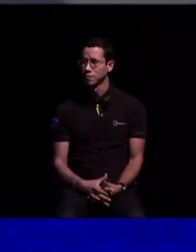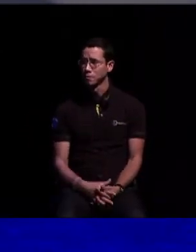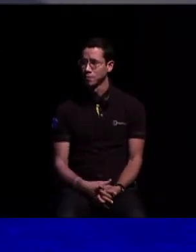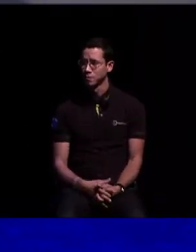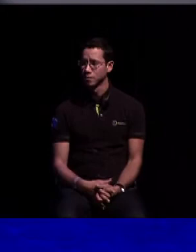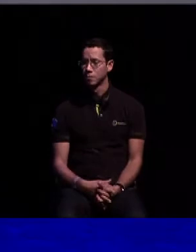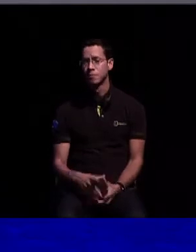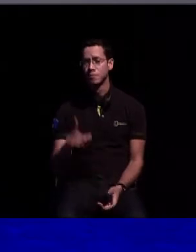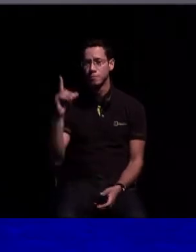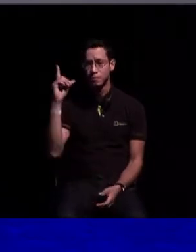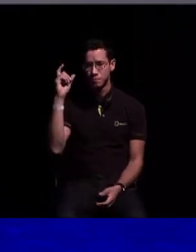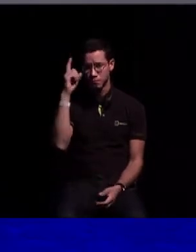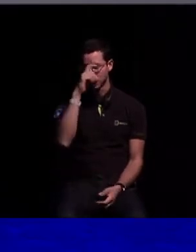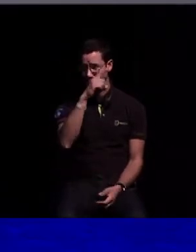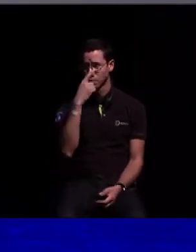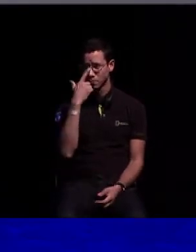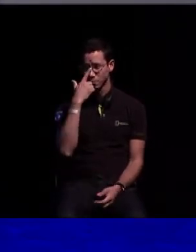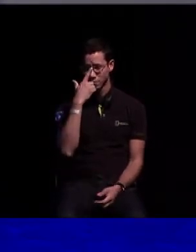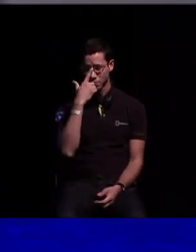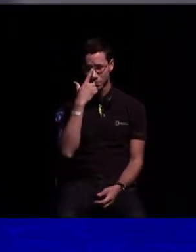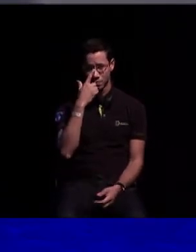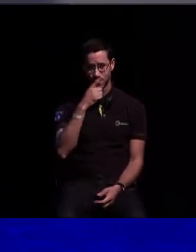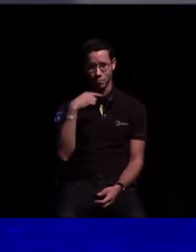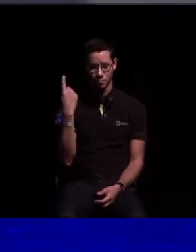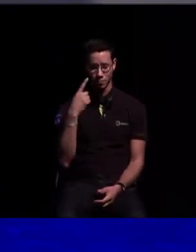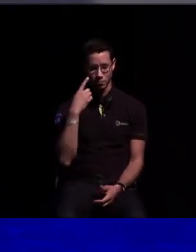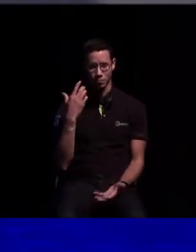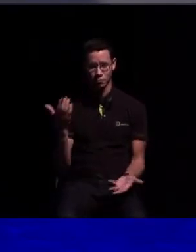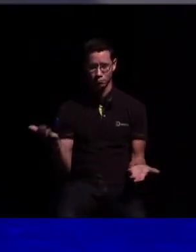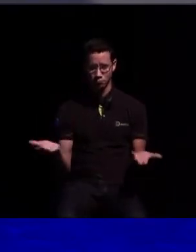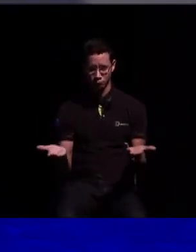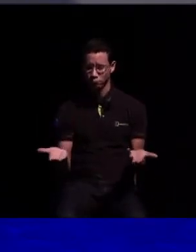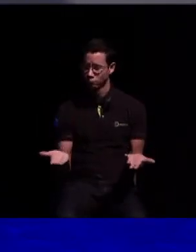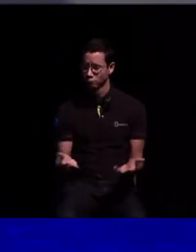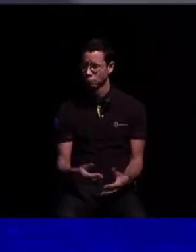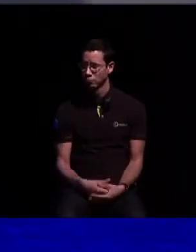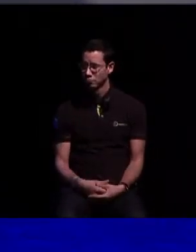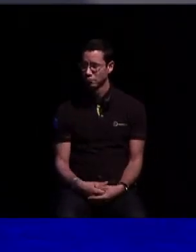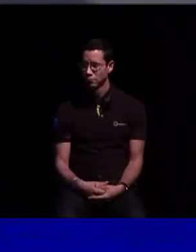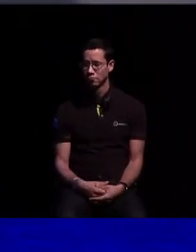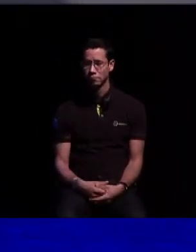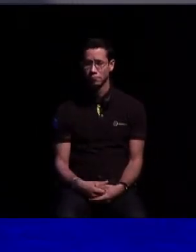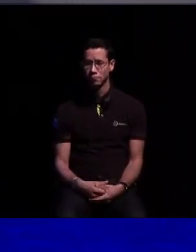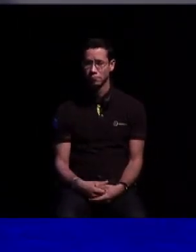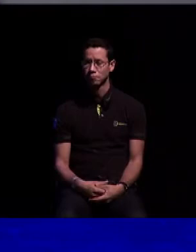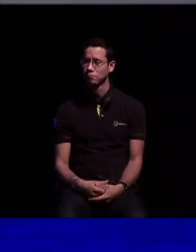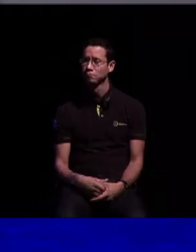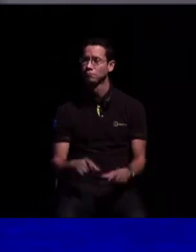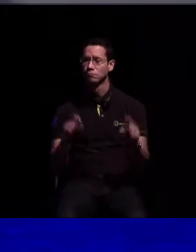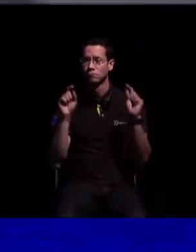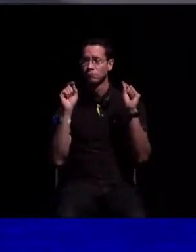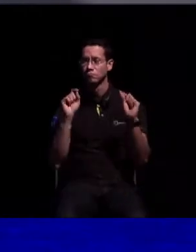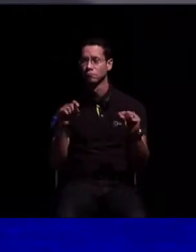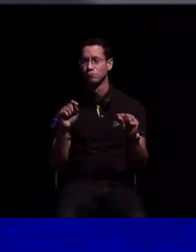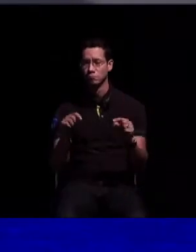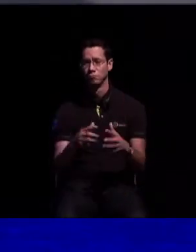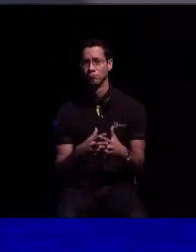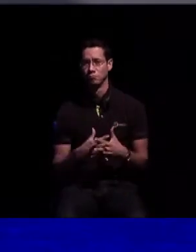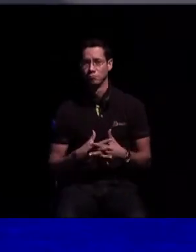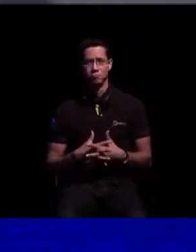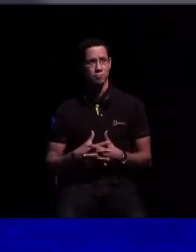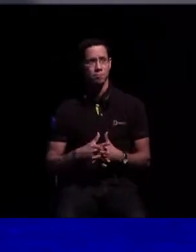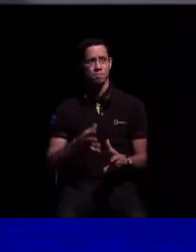uma dificuldade, nós, no mundo moderno, pode chamar isso de mundo moderno, capitalismo, o que quer que a gente diga, né,